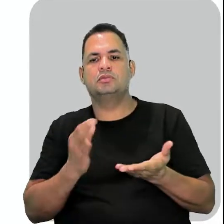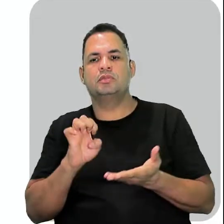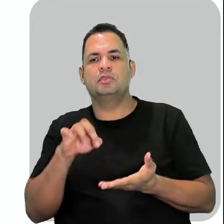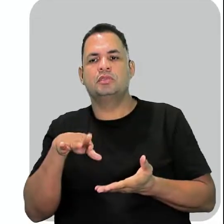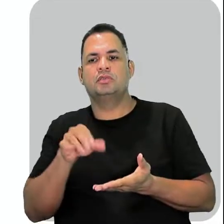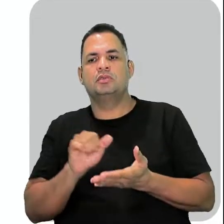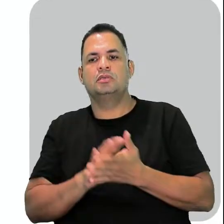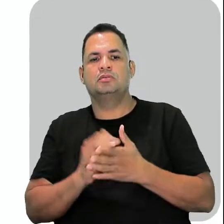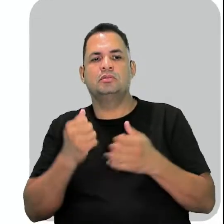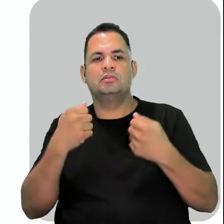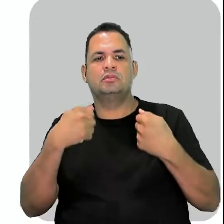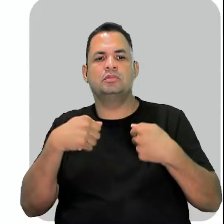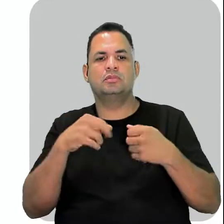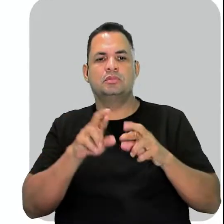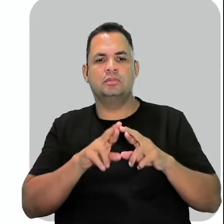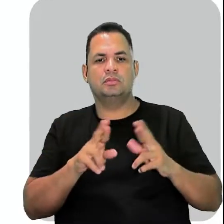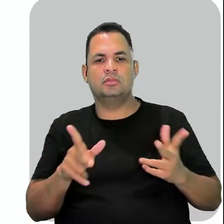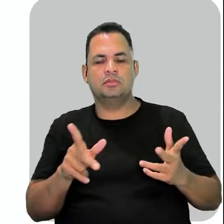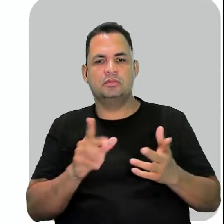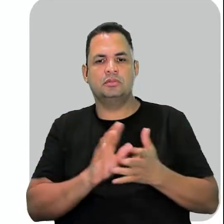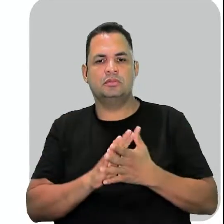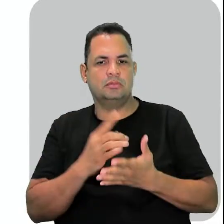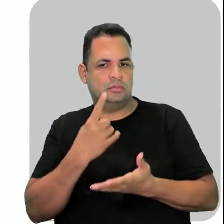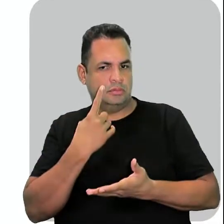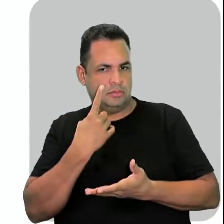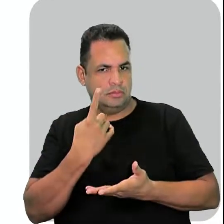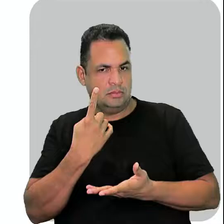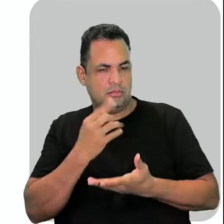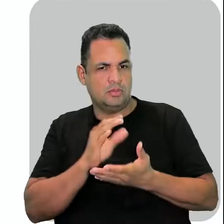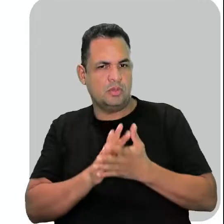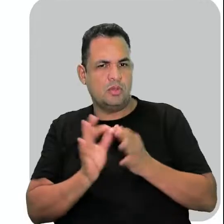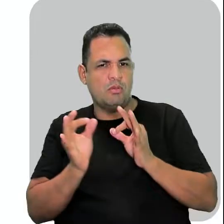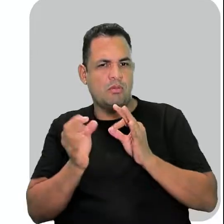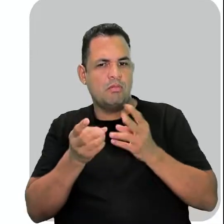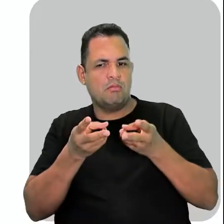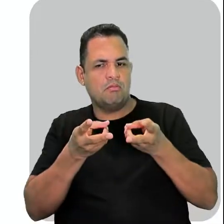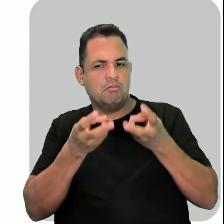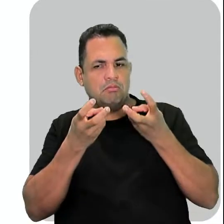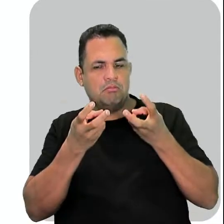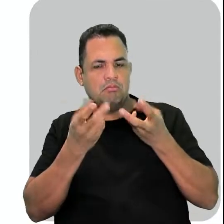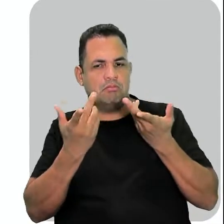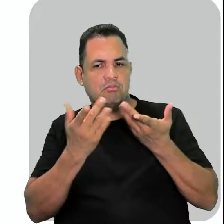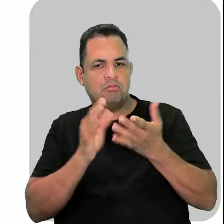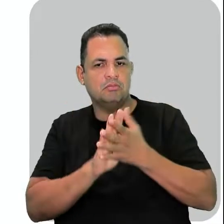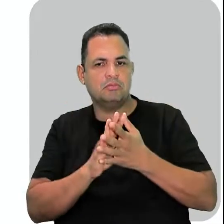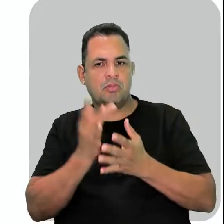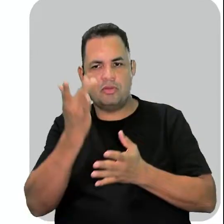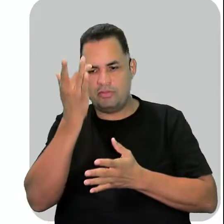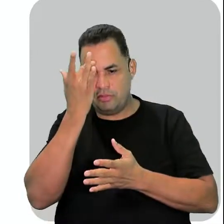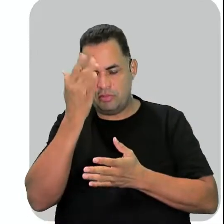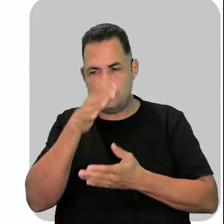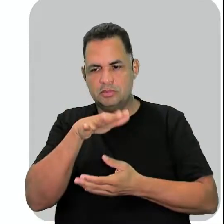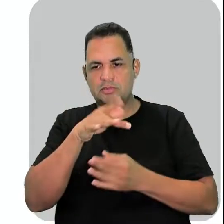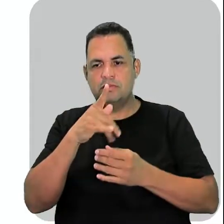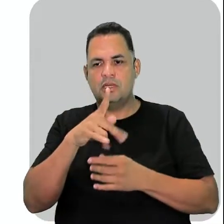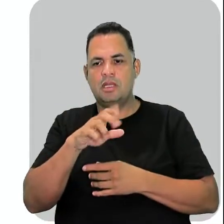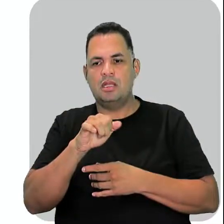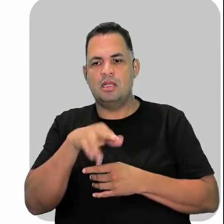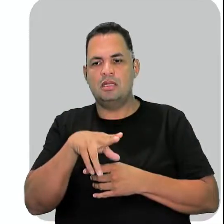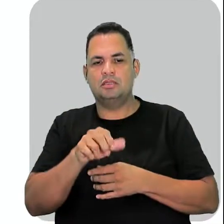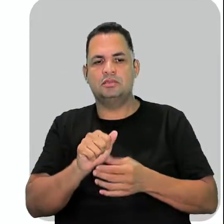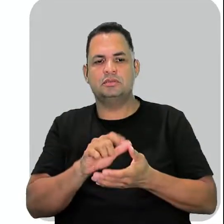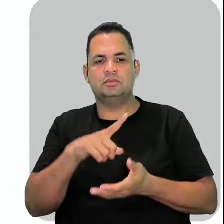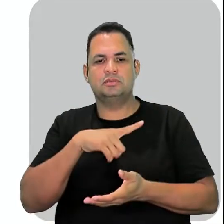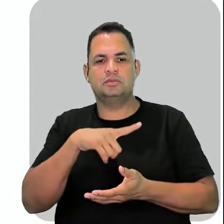os isômeros eles podem ser diferenciados somente pela observação das suas fórmulas planas. E aí nós